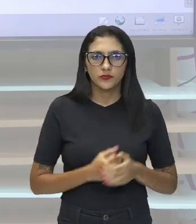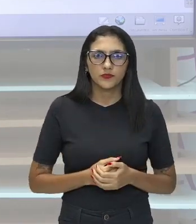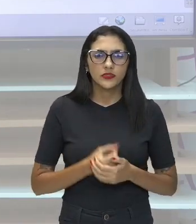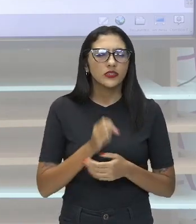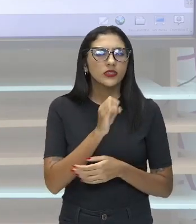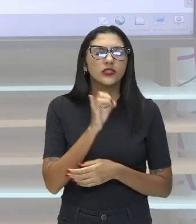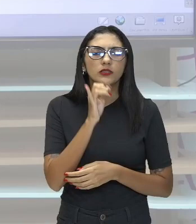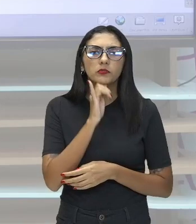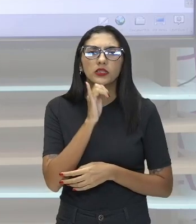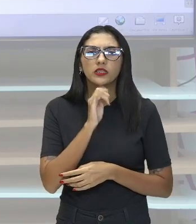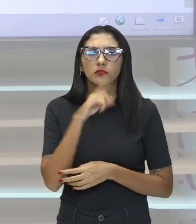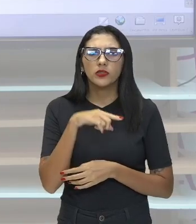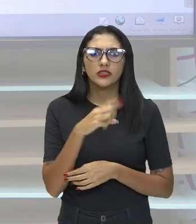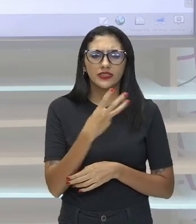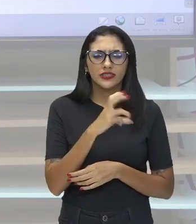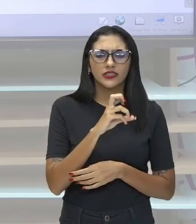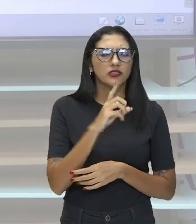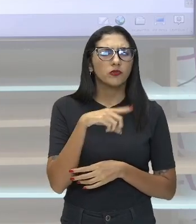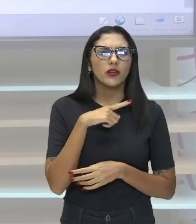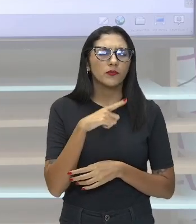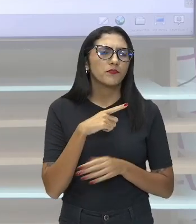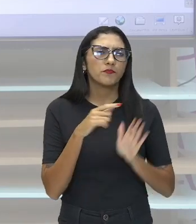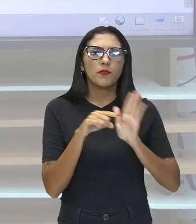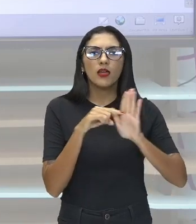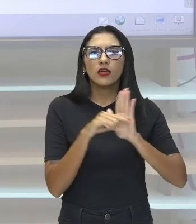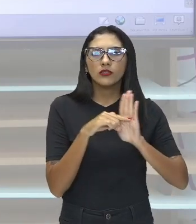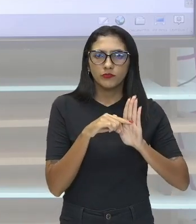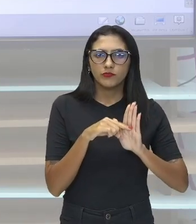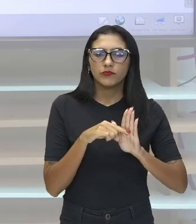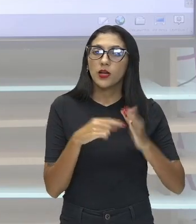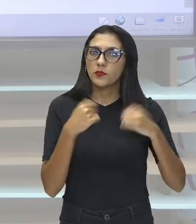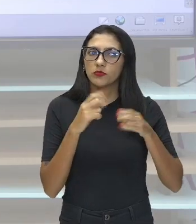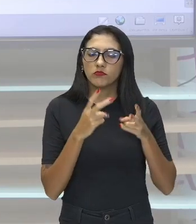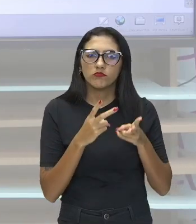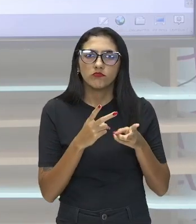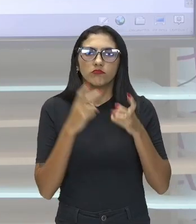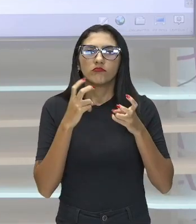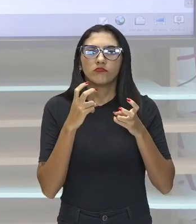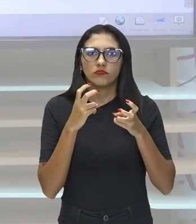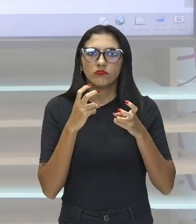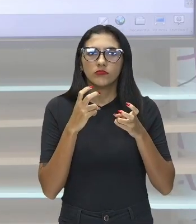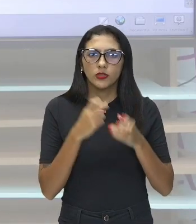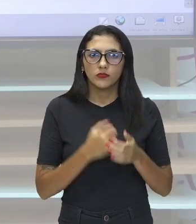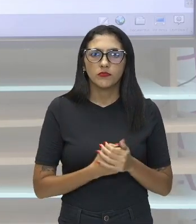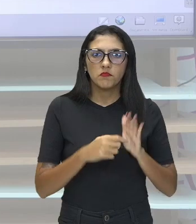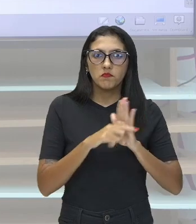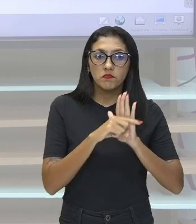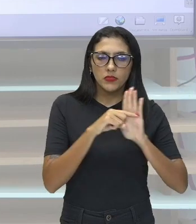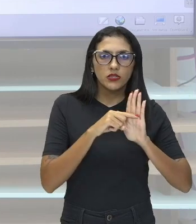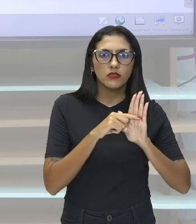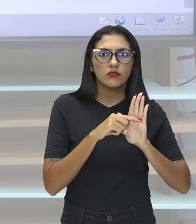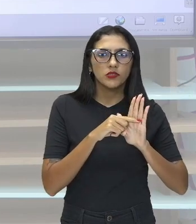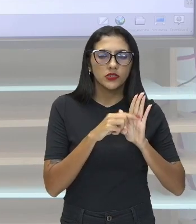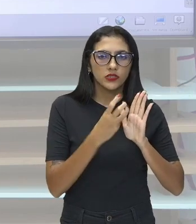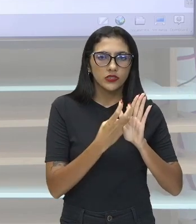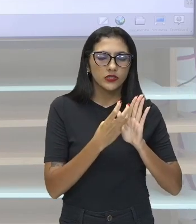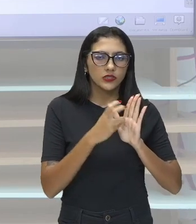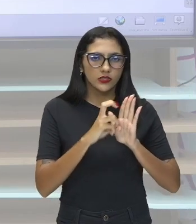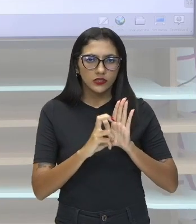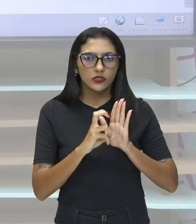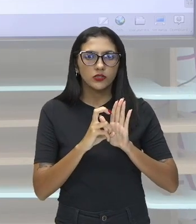por exemplo, aí você tem que ficar esperto com o jogo de sinal, porque eu vou ter um sinal negativo aqui no 35, né, se fosse